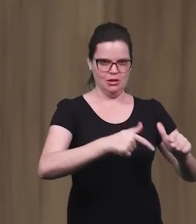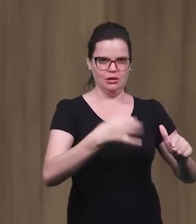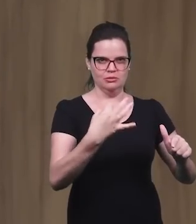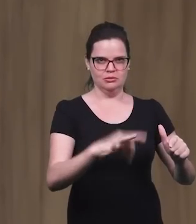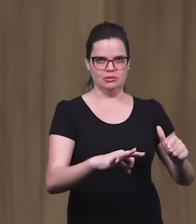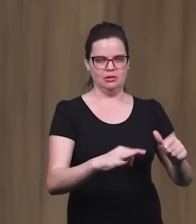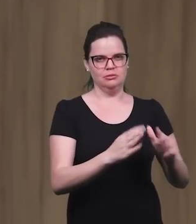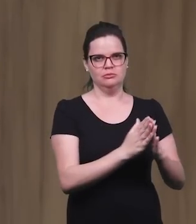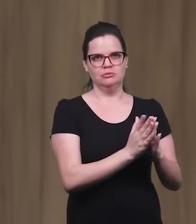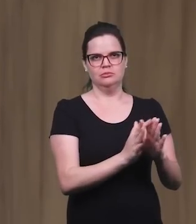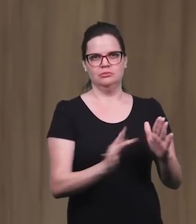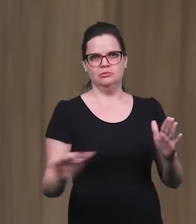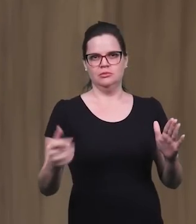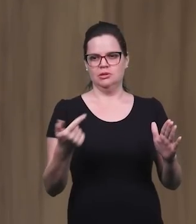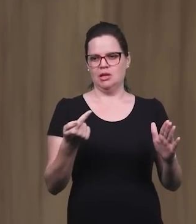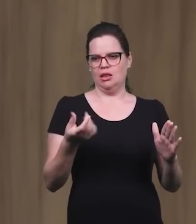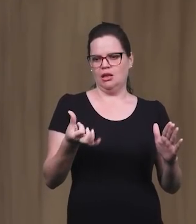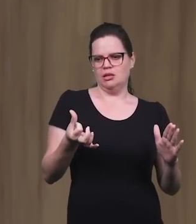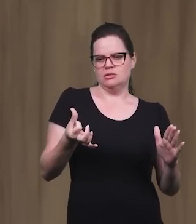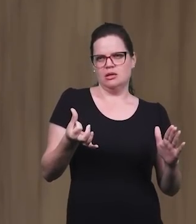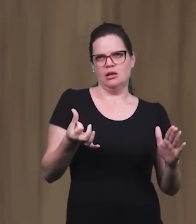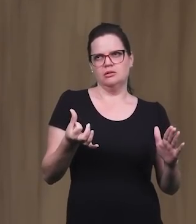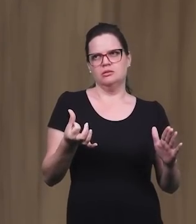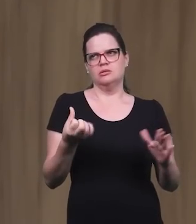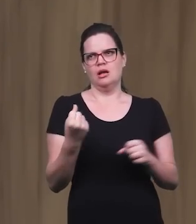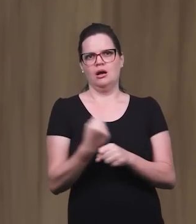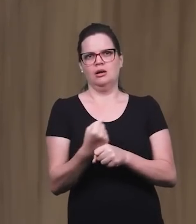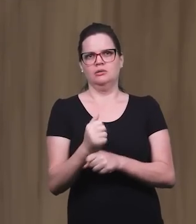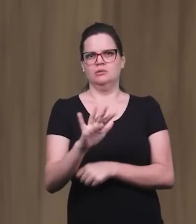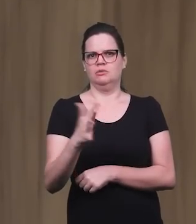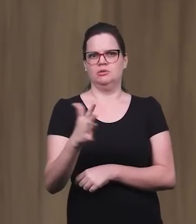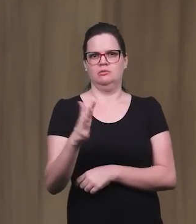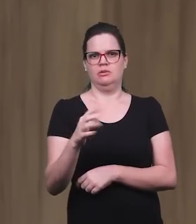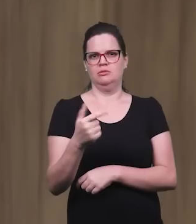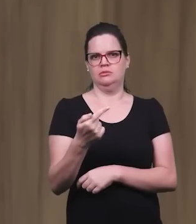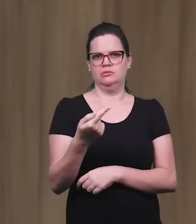faz 76 anos, né? 76 anos